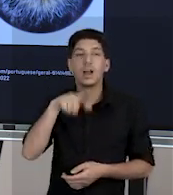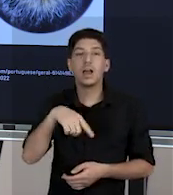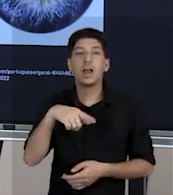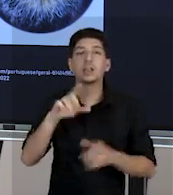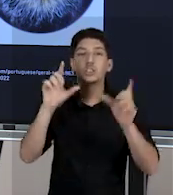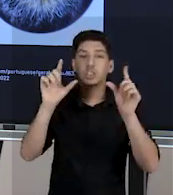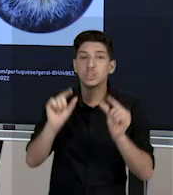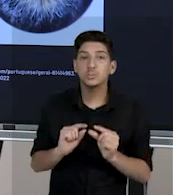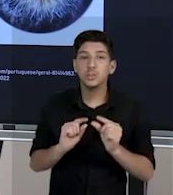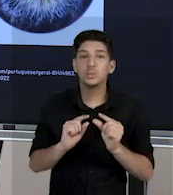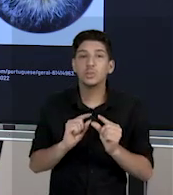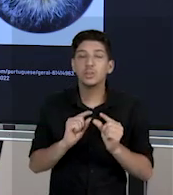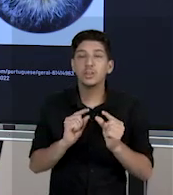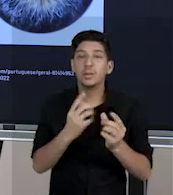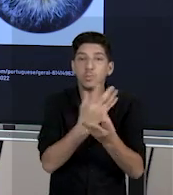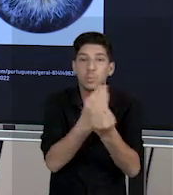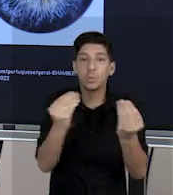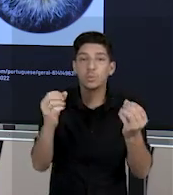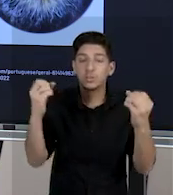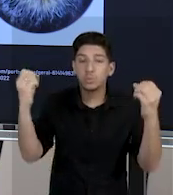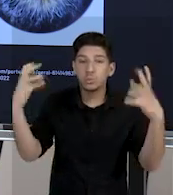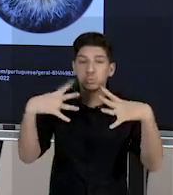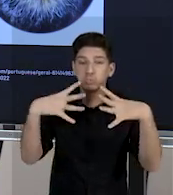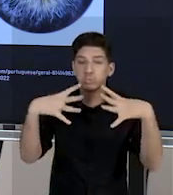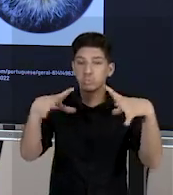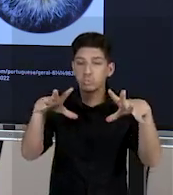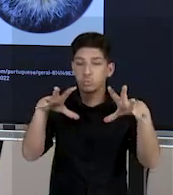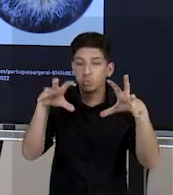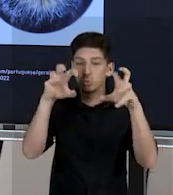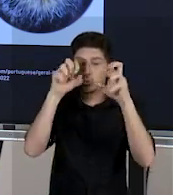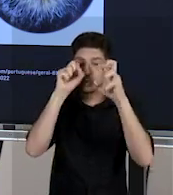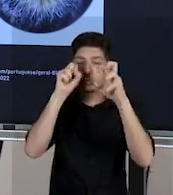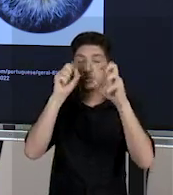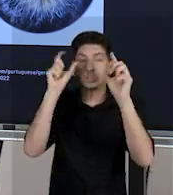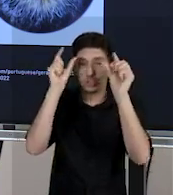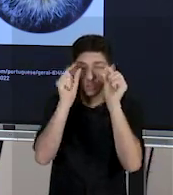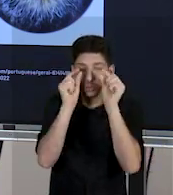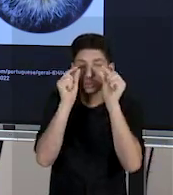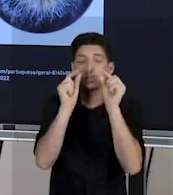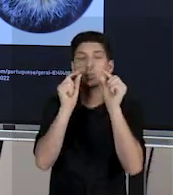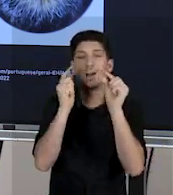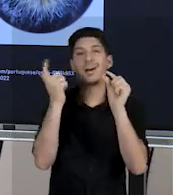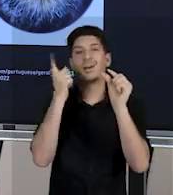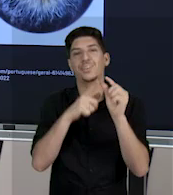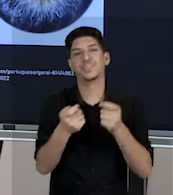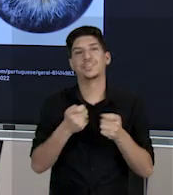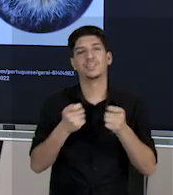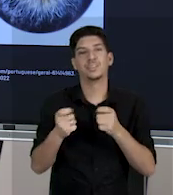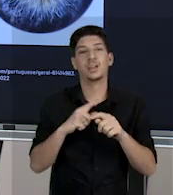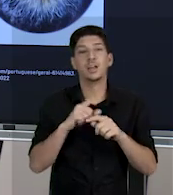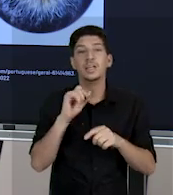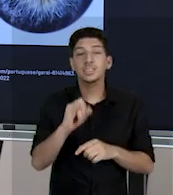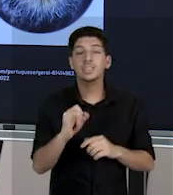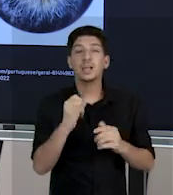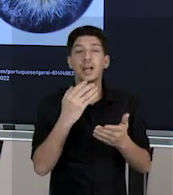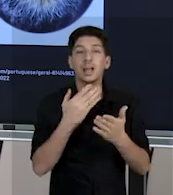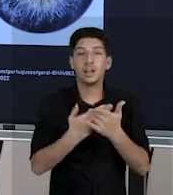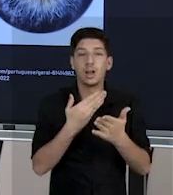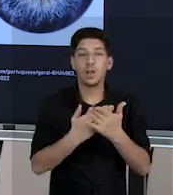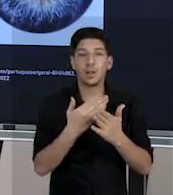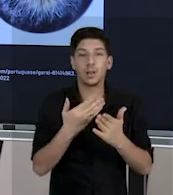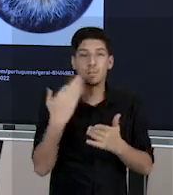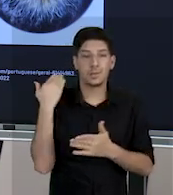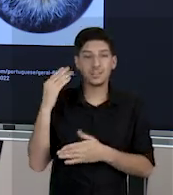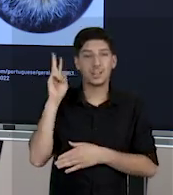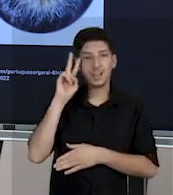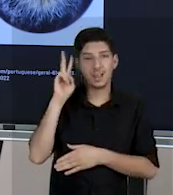entrada de informação luminosa, porque às vezes o ambiente está claro demais. E aí, se a gente lembrar da aula passada, em que a gente fez aquele